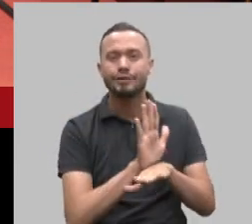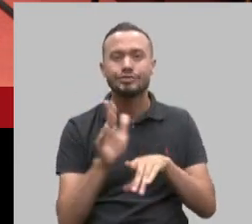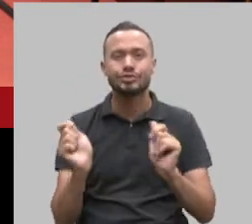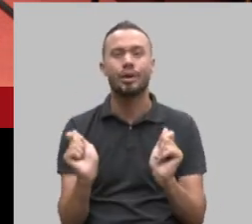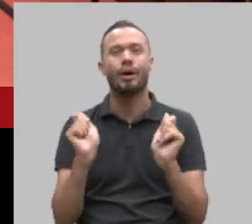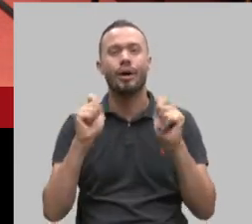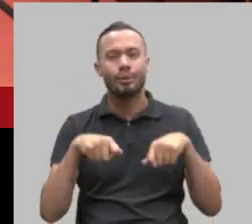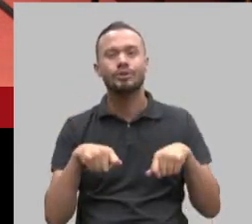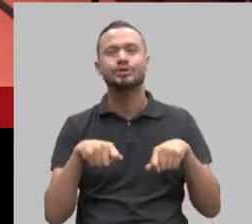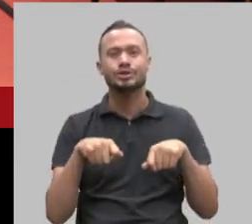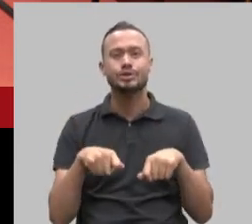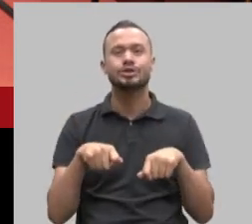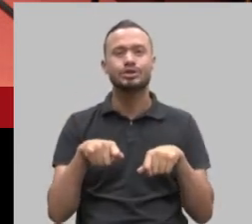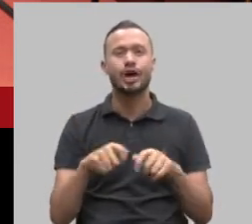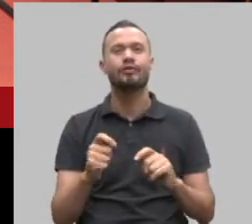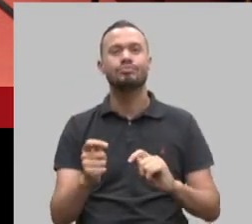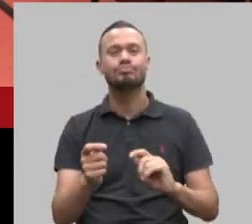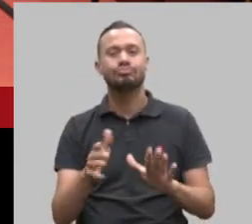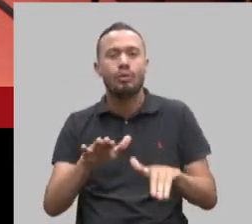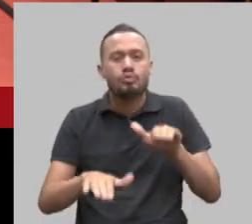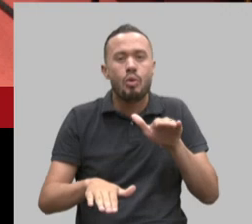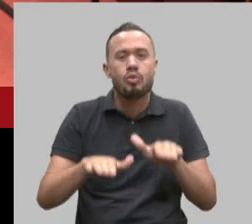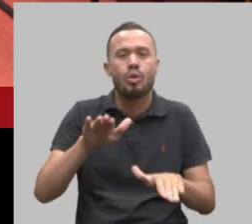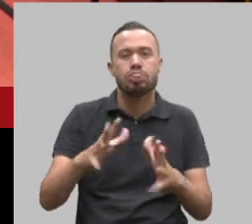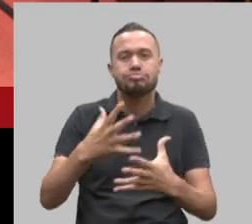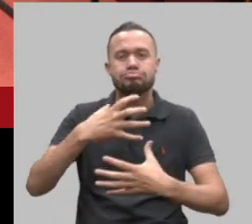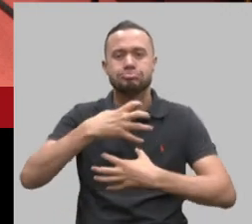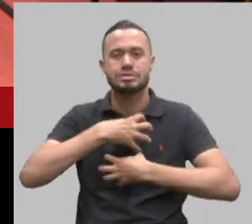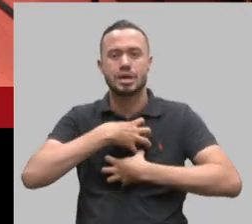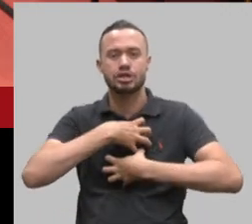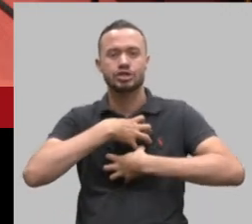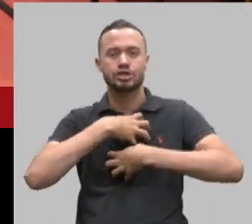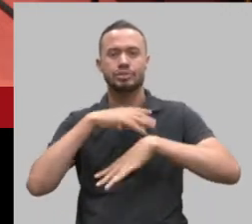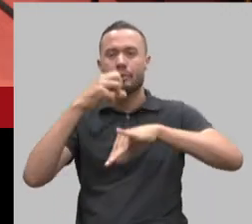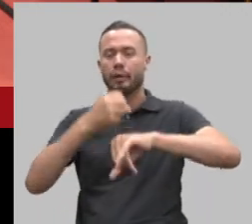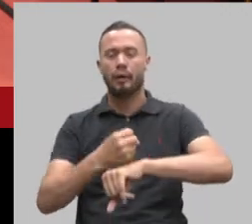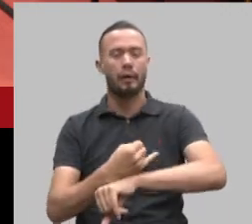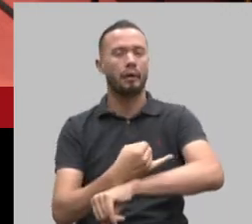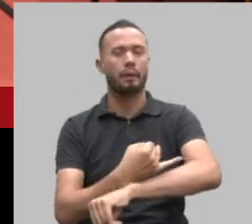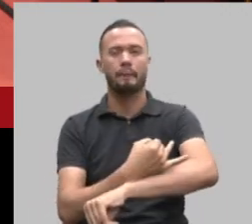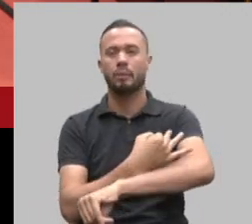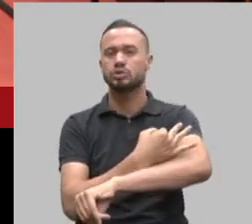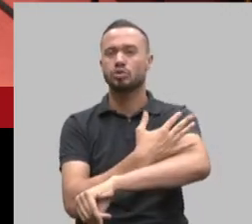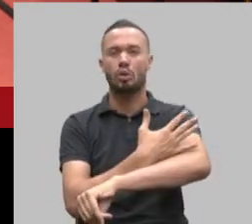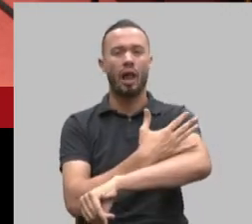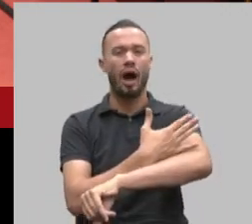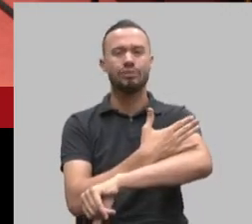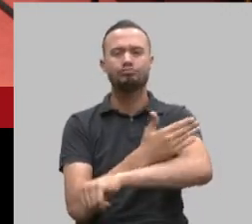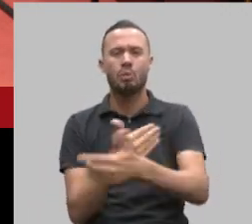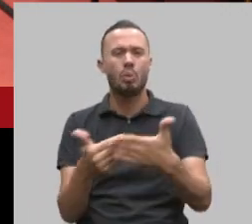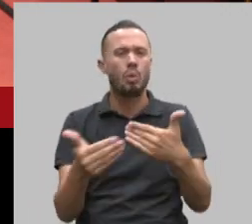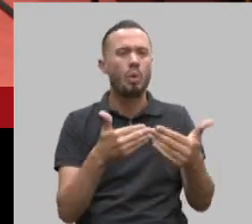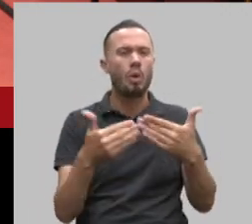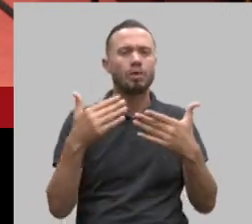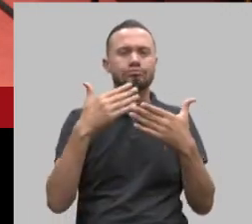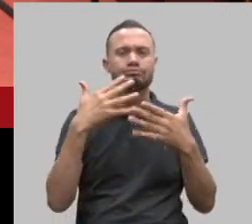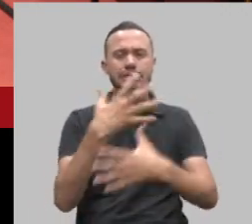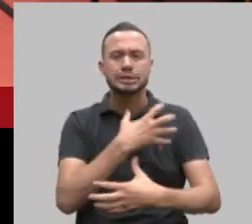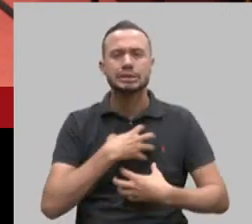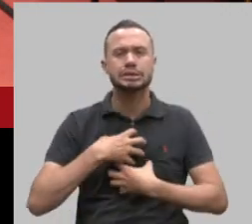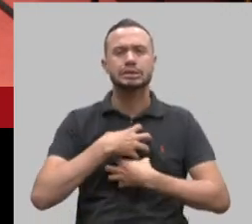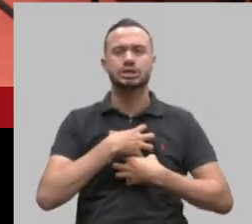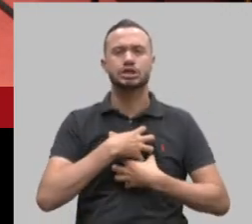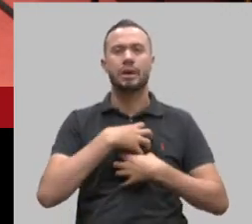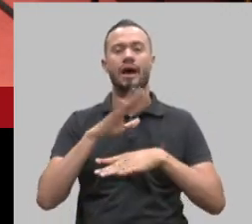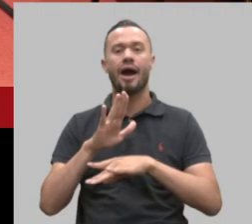controle a autogestão sentimental emocional independente da área mas que nos auxiliam a cada